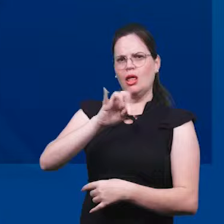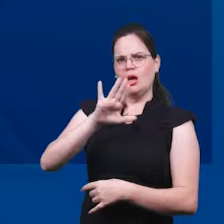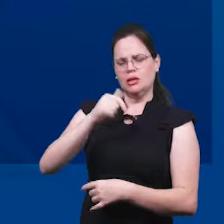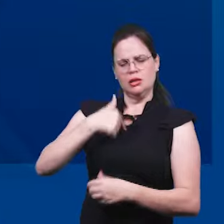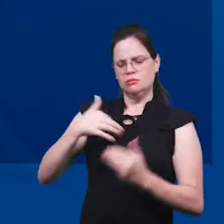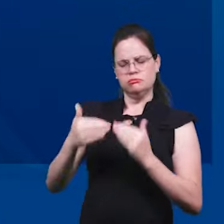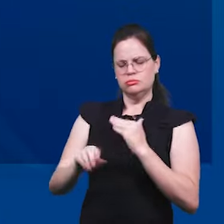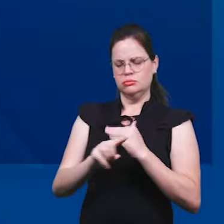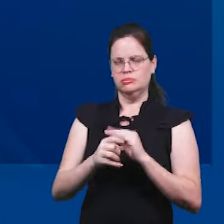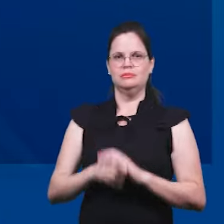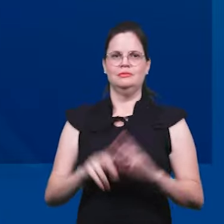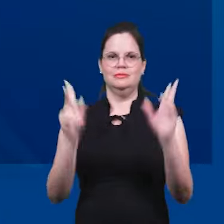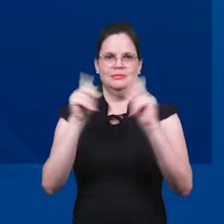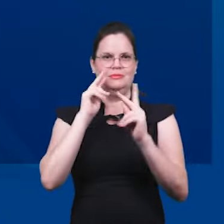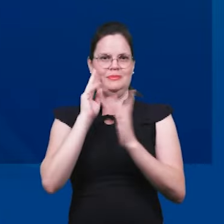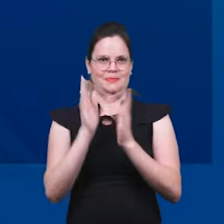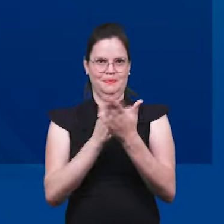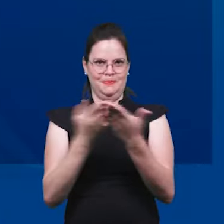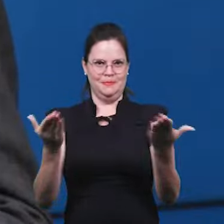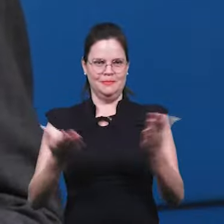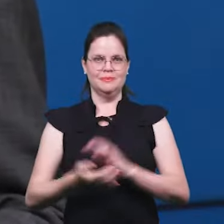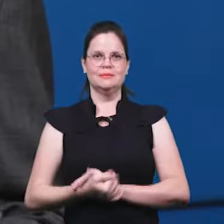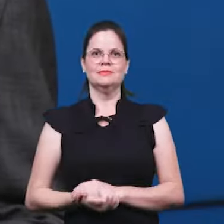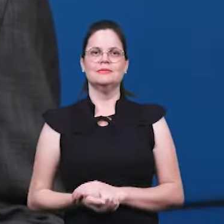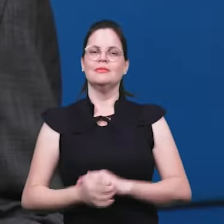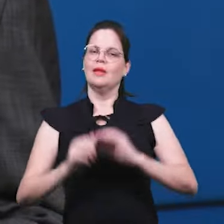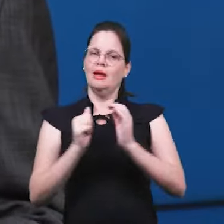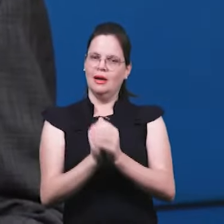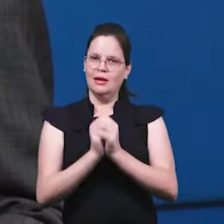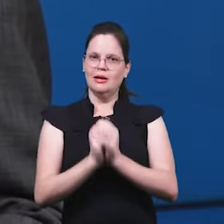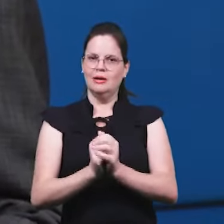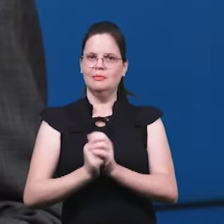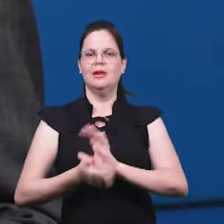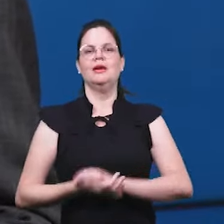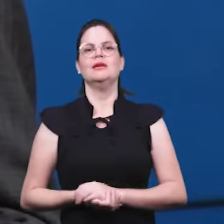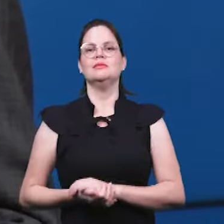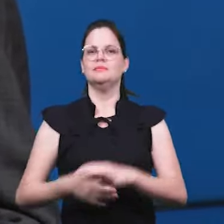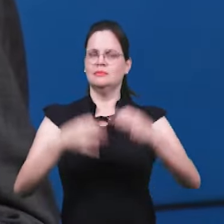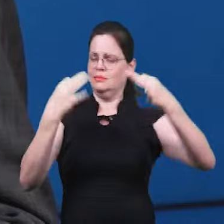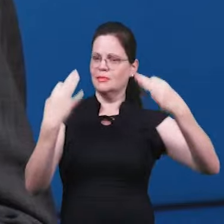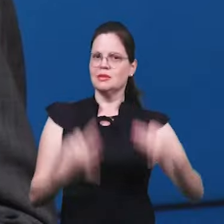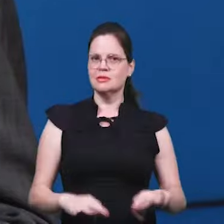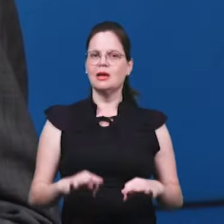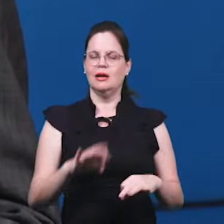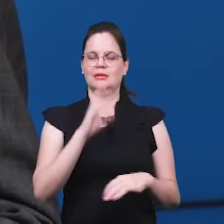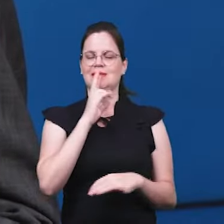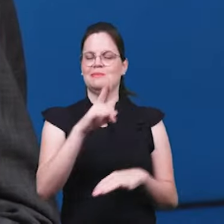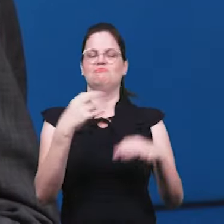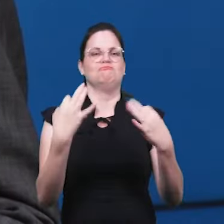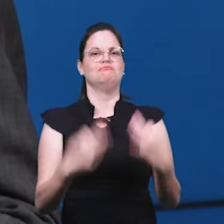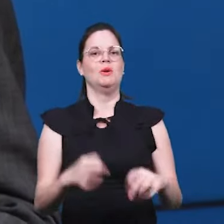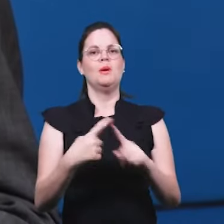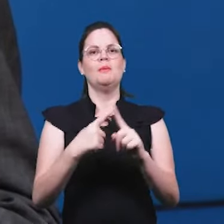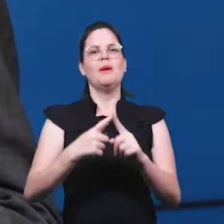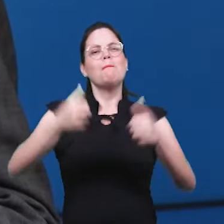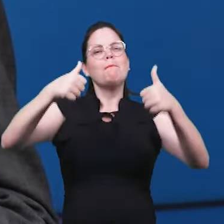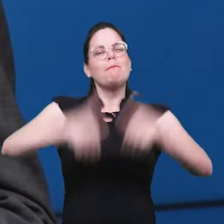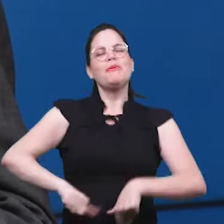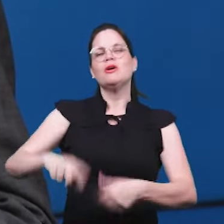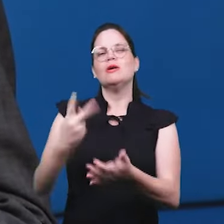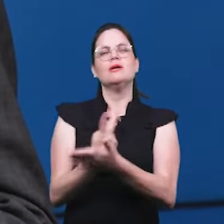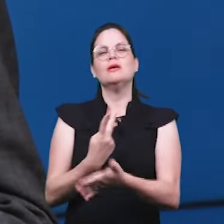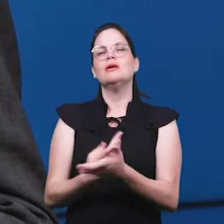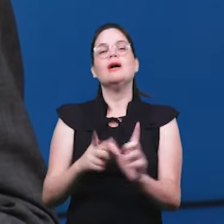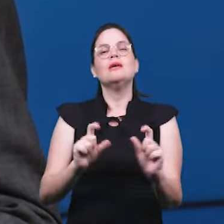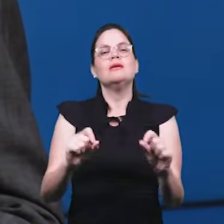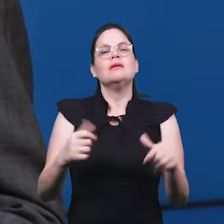aborreço. A todos a paz do Senhor Jesus. Amém, irmã Emily. É exatamente esse o cerne da resposta, né? Porque o maior erro cometido